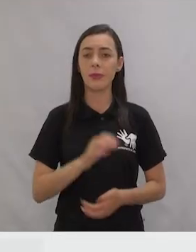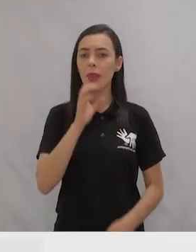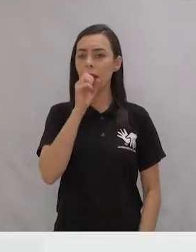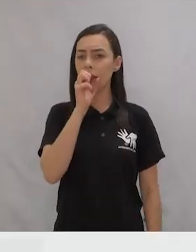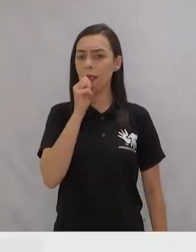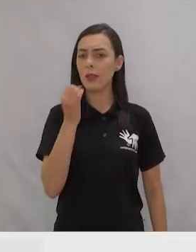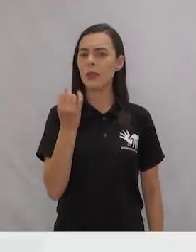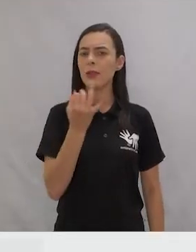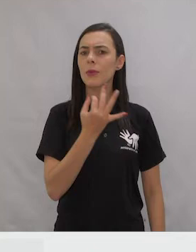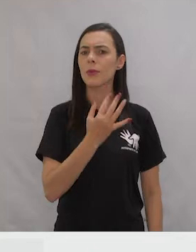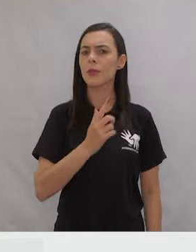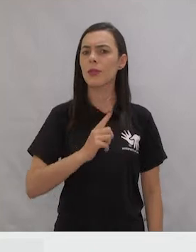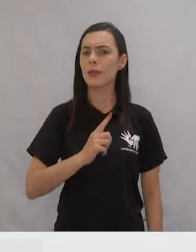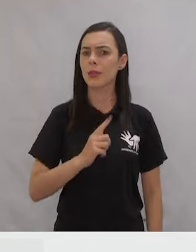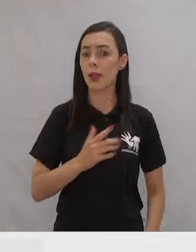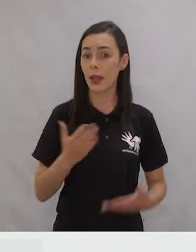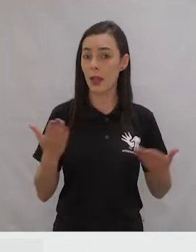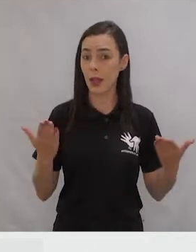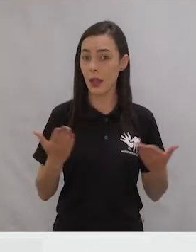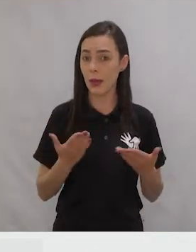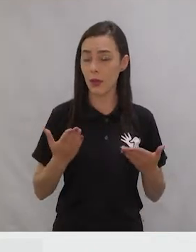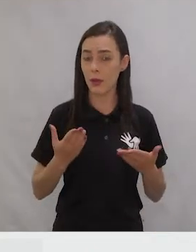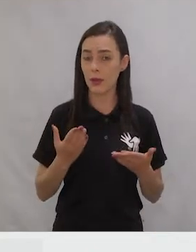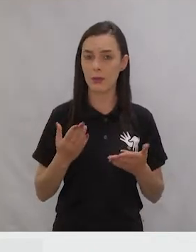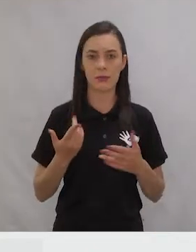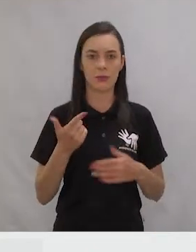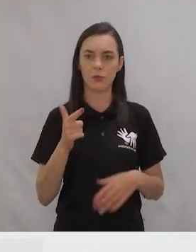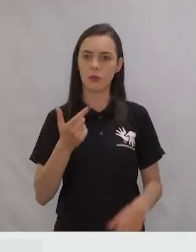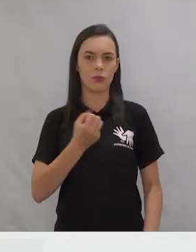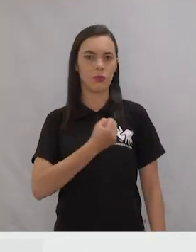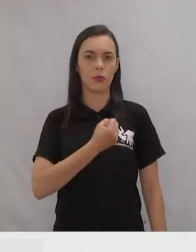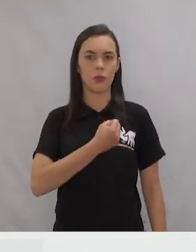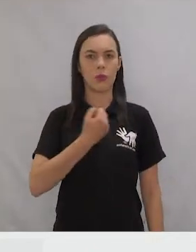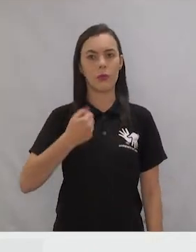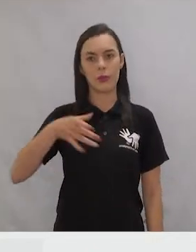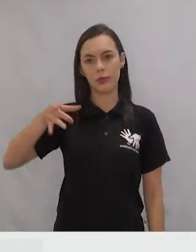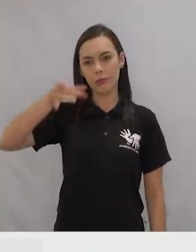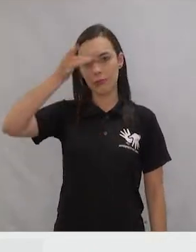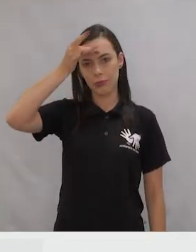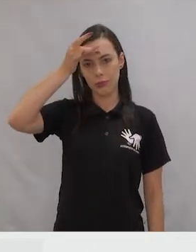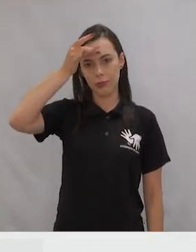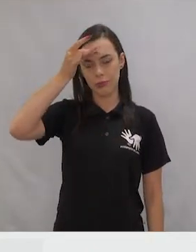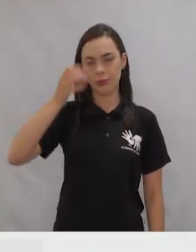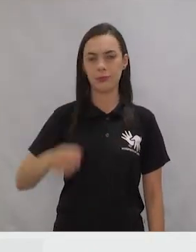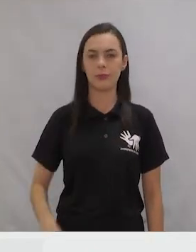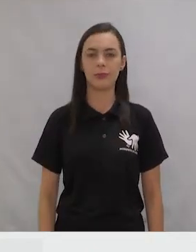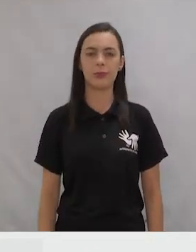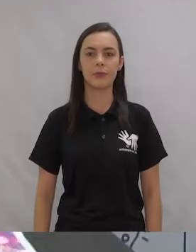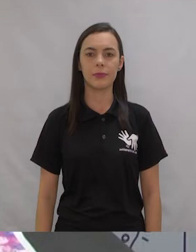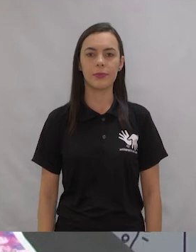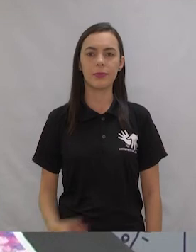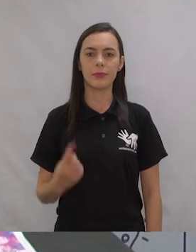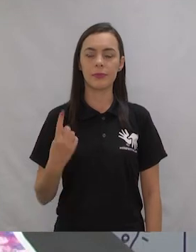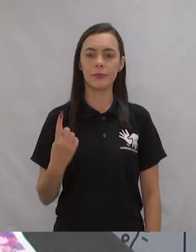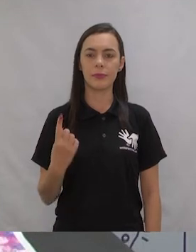Quantas laranjas eu tenho? Vamos contar agora sem aparecer o número para memorizarmos a quantidade.